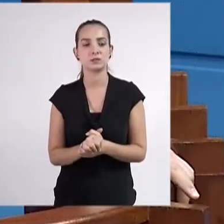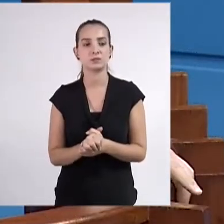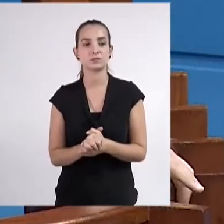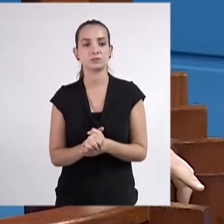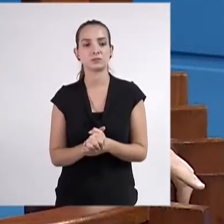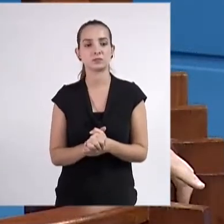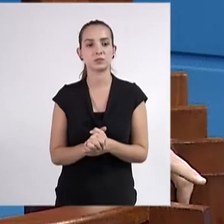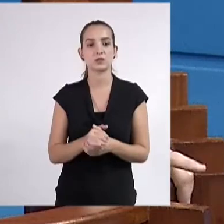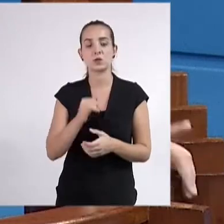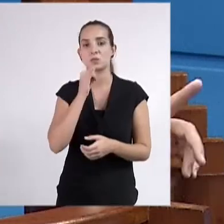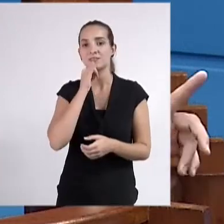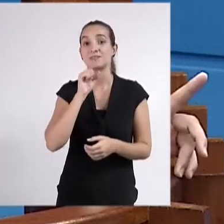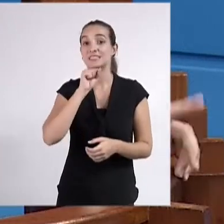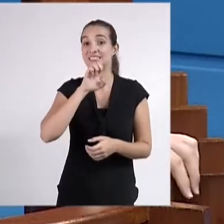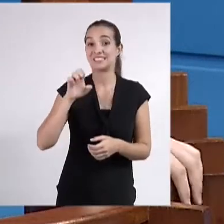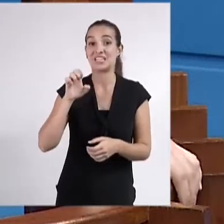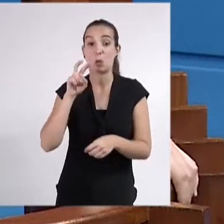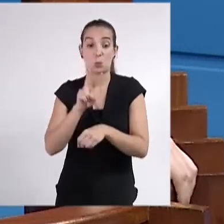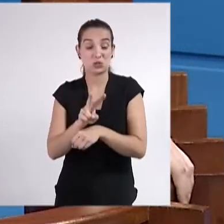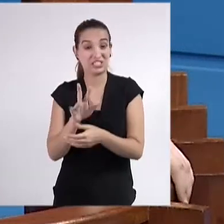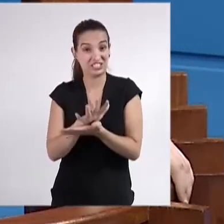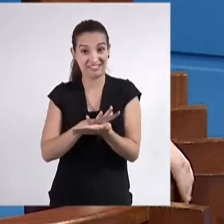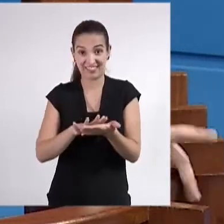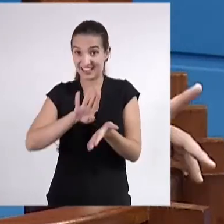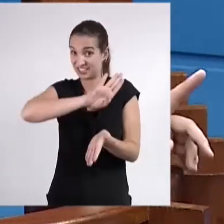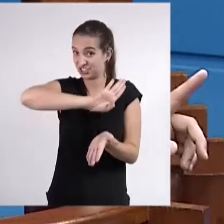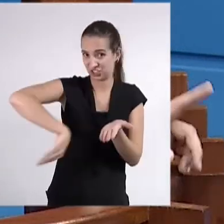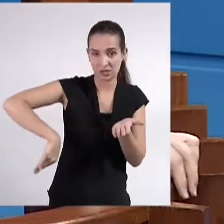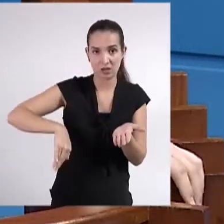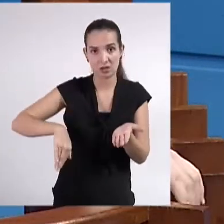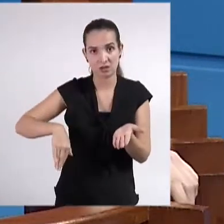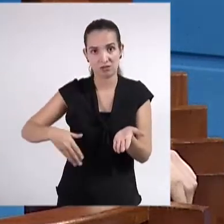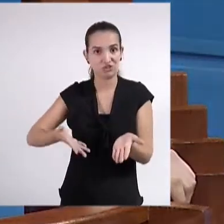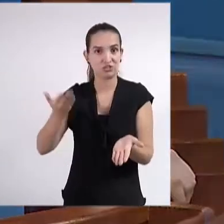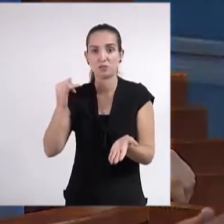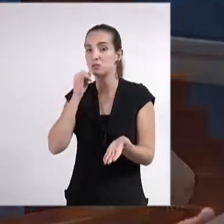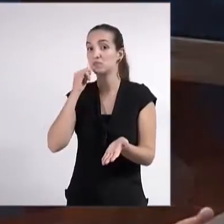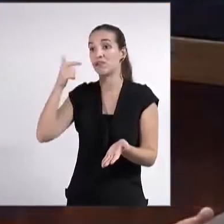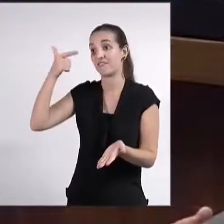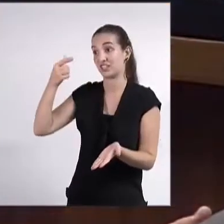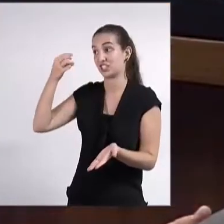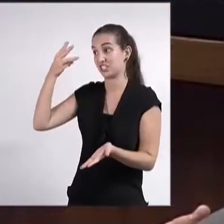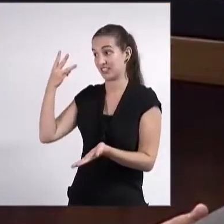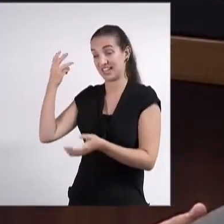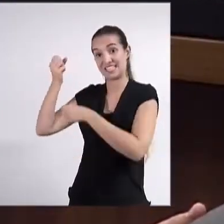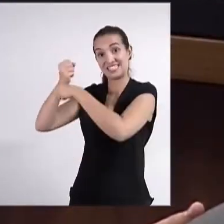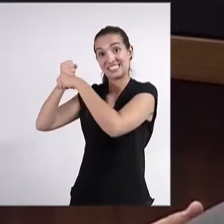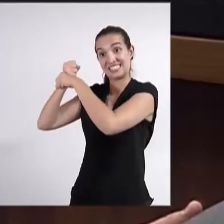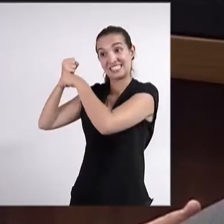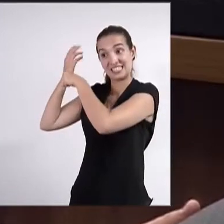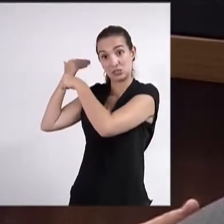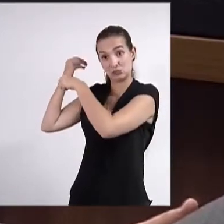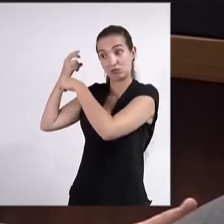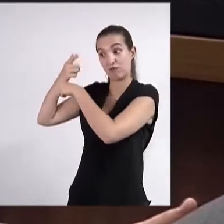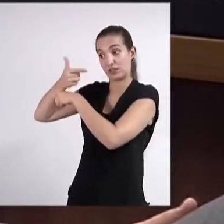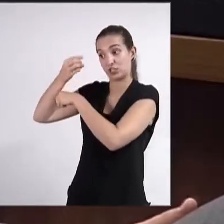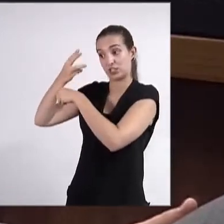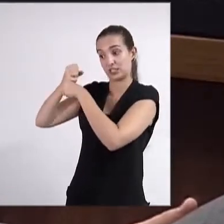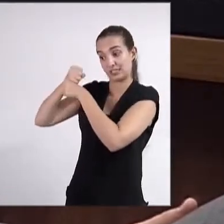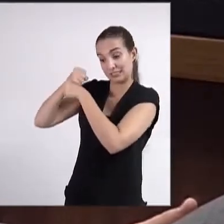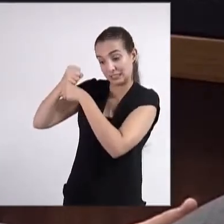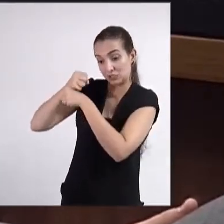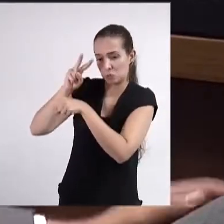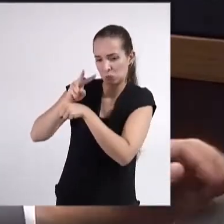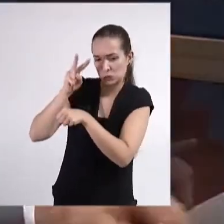retirada de subsídios ora concedidos há 23 anos atrás para a soja no Mato Grosso, permitiria,